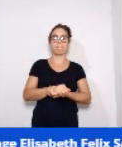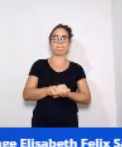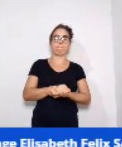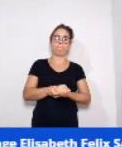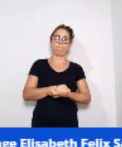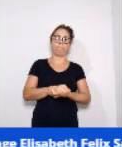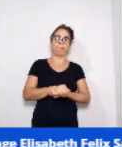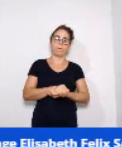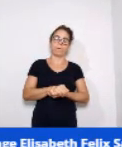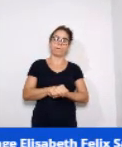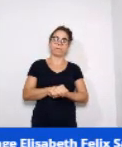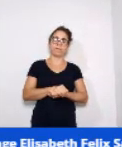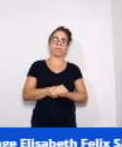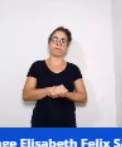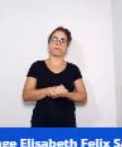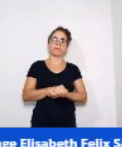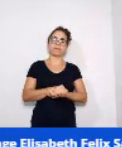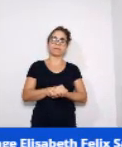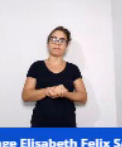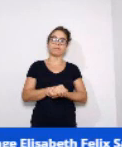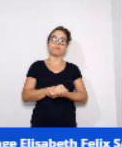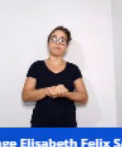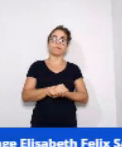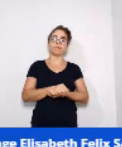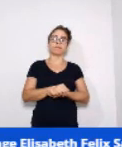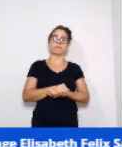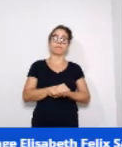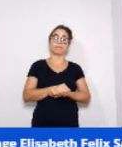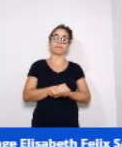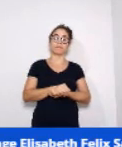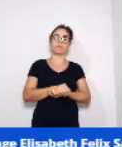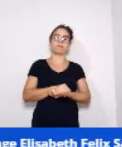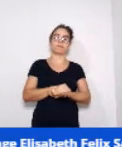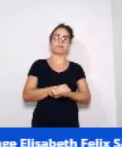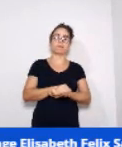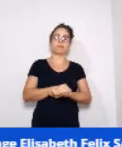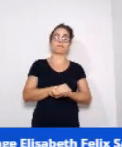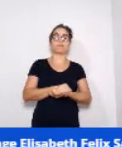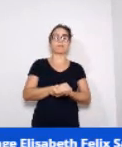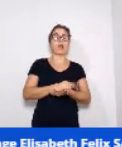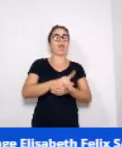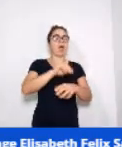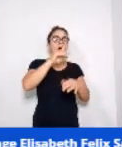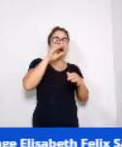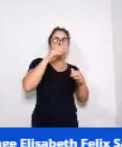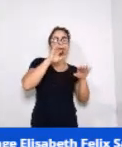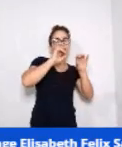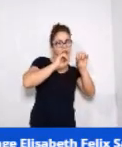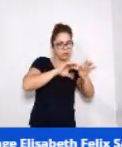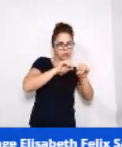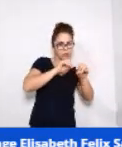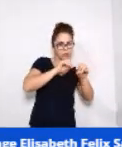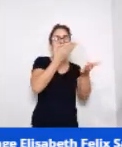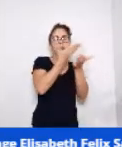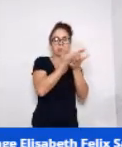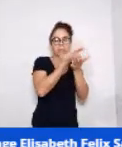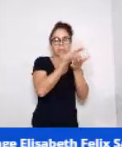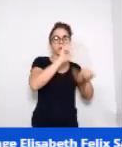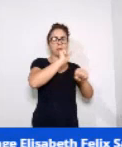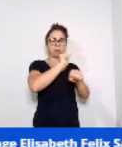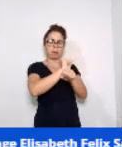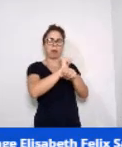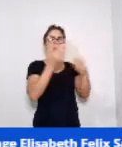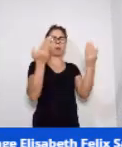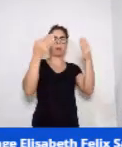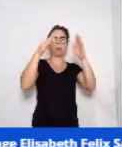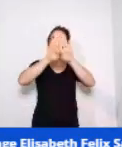Pode passar. Com as aulas paradas e alguns estabelecimentos fechados, fomos convidados a